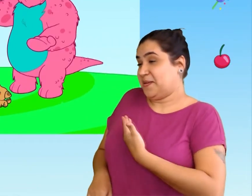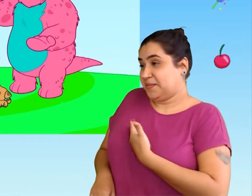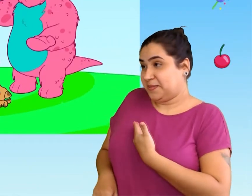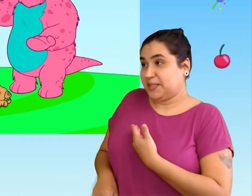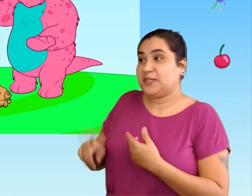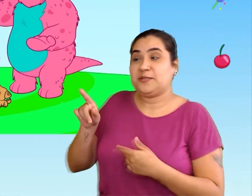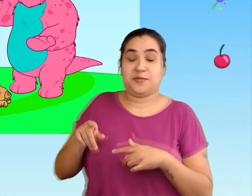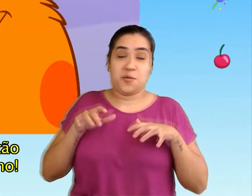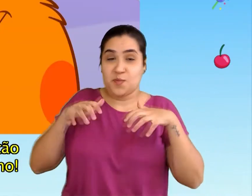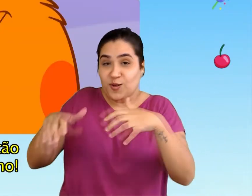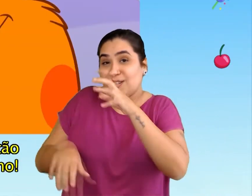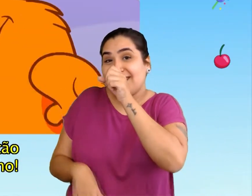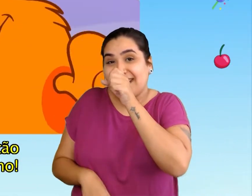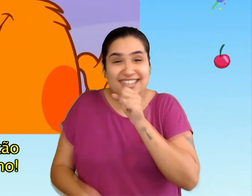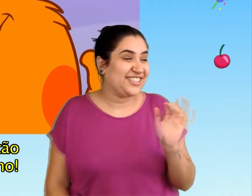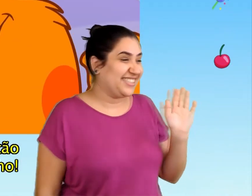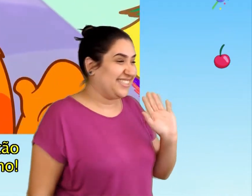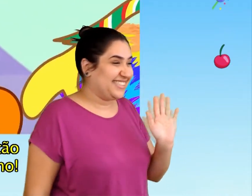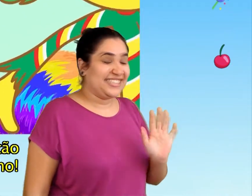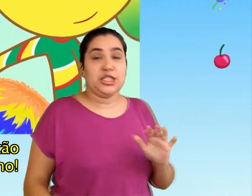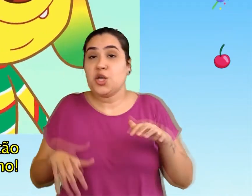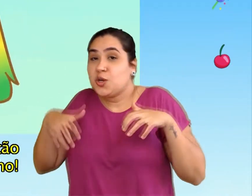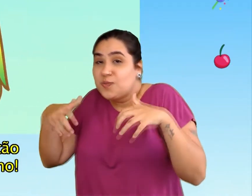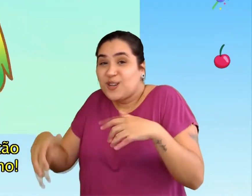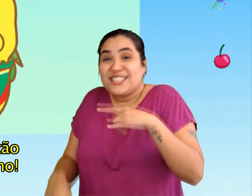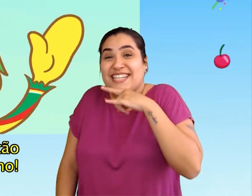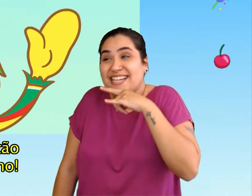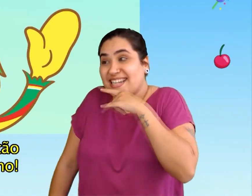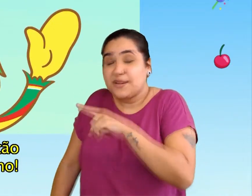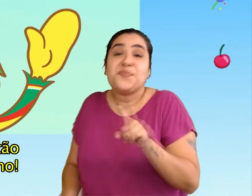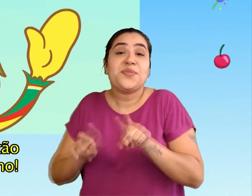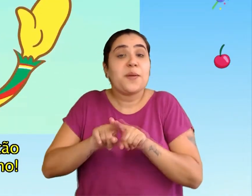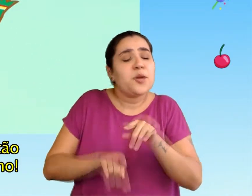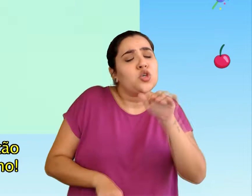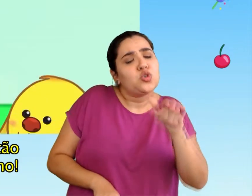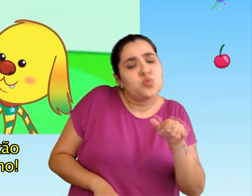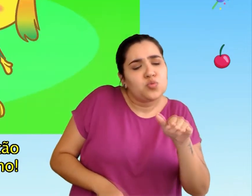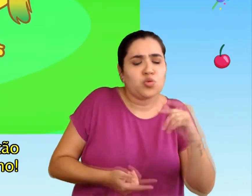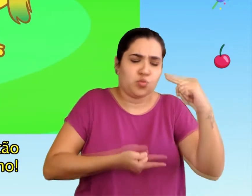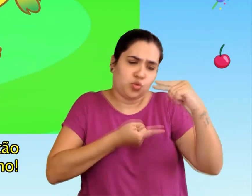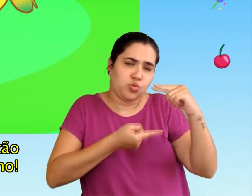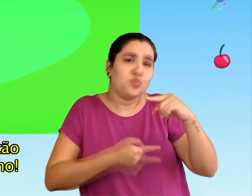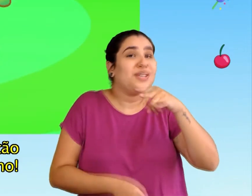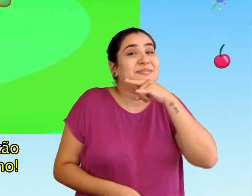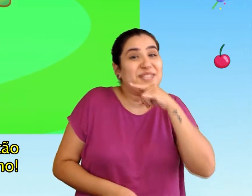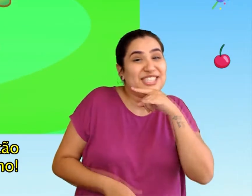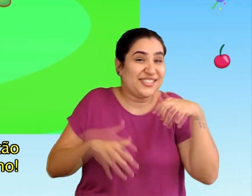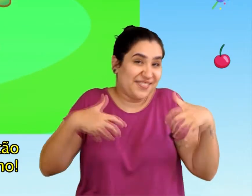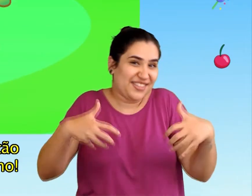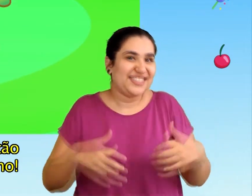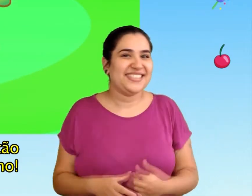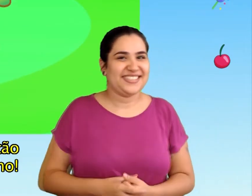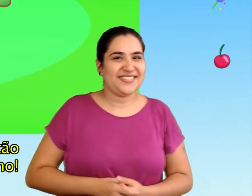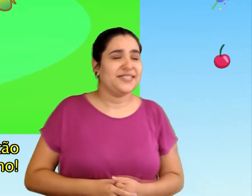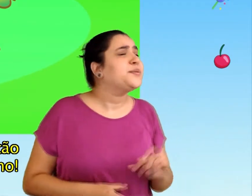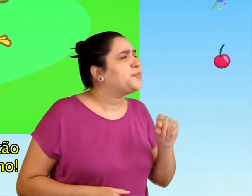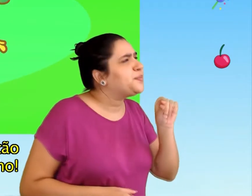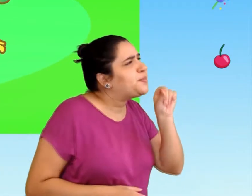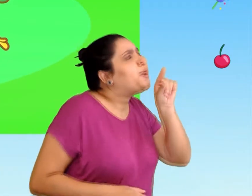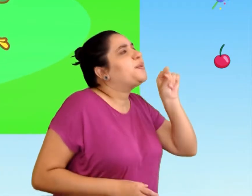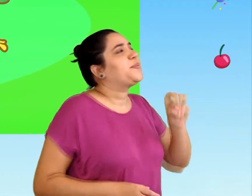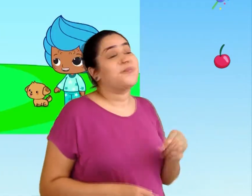meus melhores amigos. O monstro laranjão, o monstro pirulitão e sua mascote mini monstro